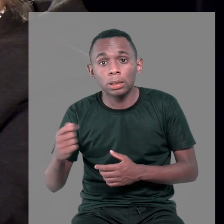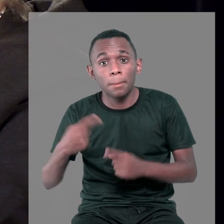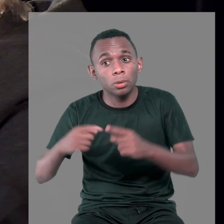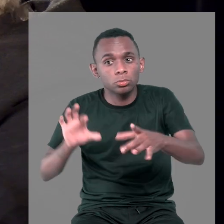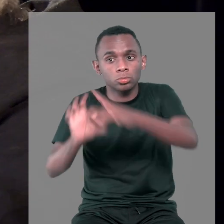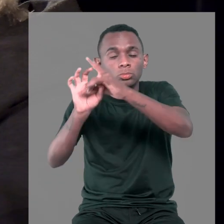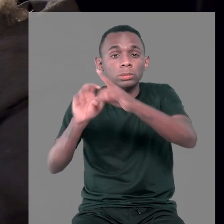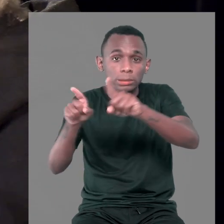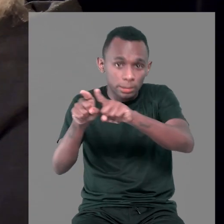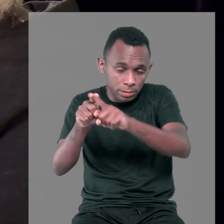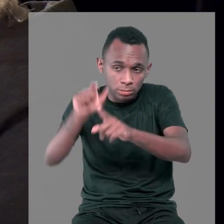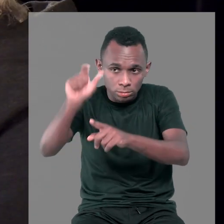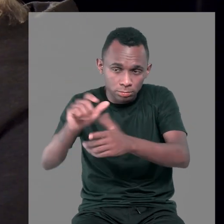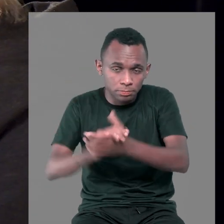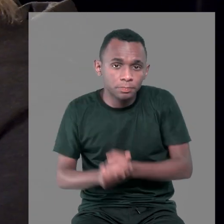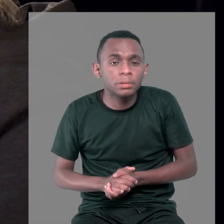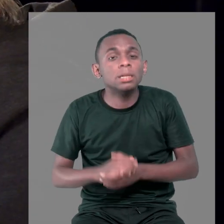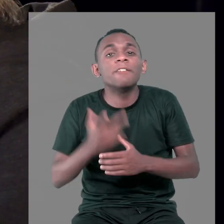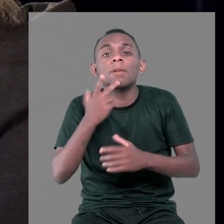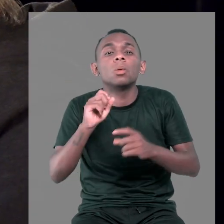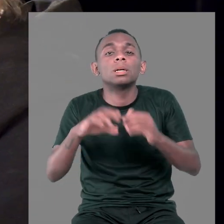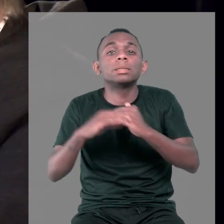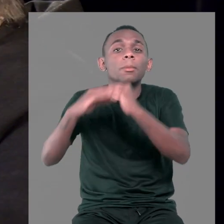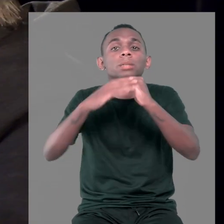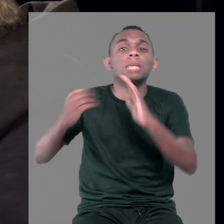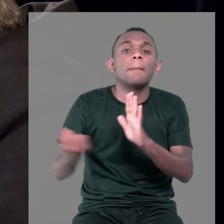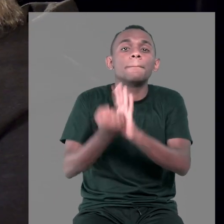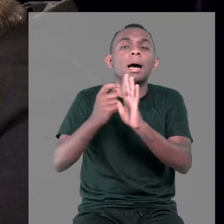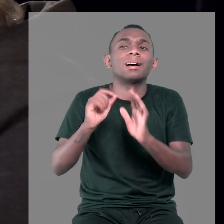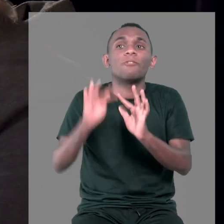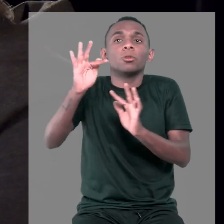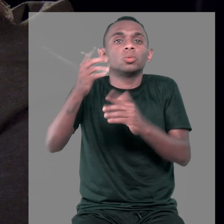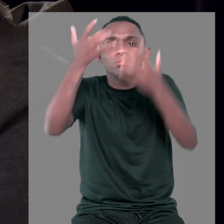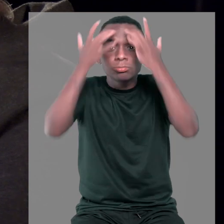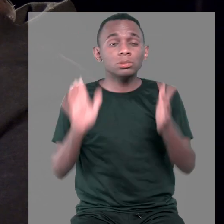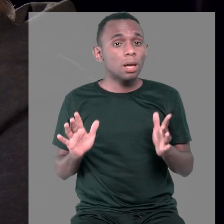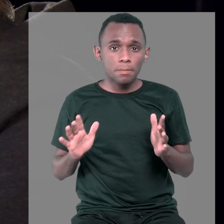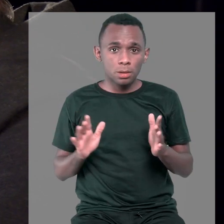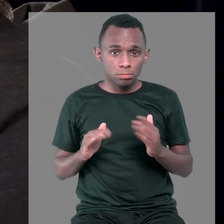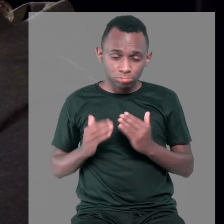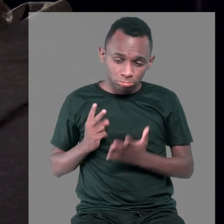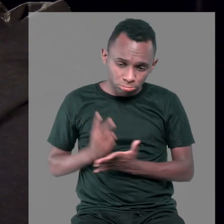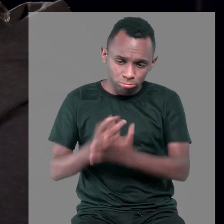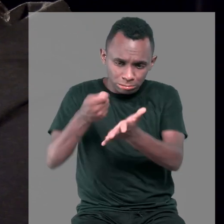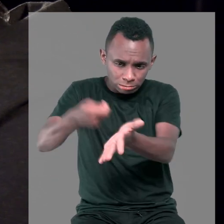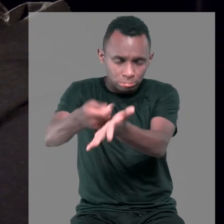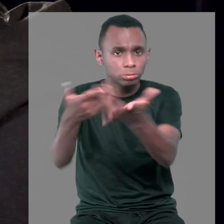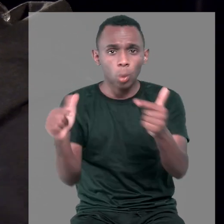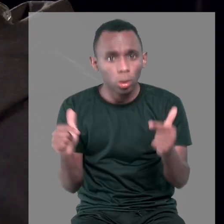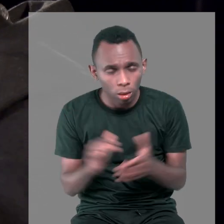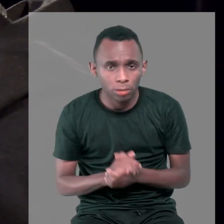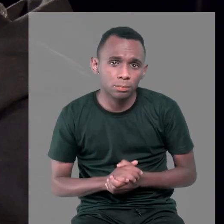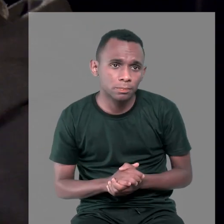regimes políticos, mas também são regimes sociais. O que isso quer dizer? Isso quer dizer que, nas democracias